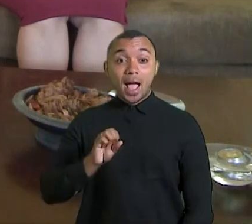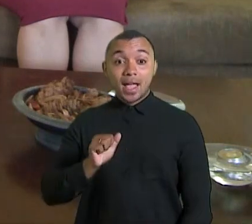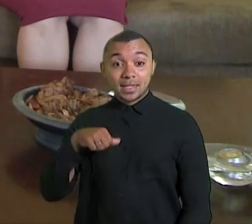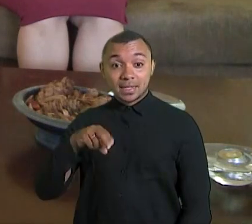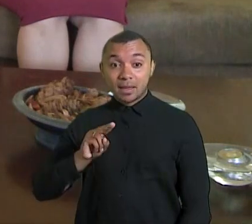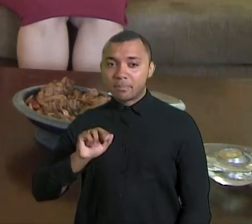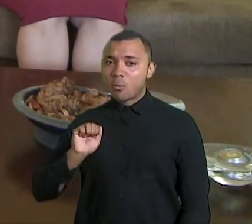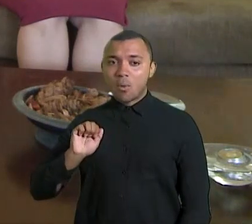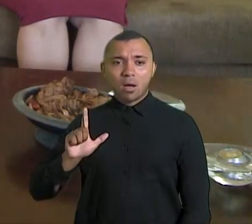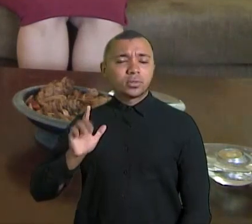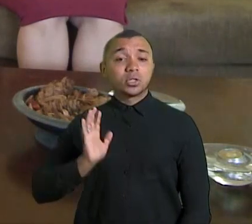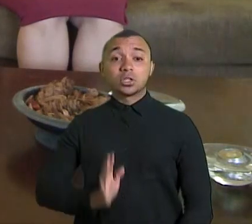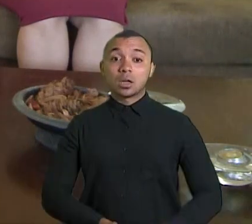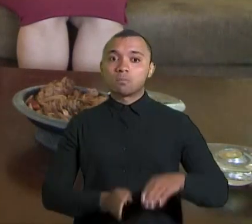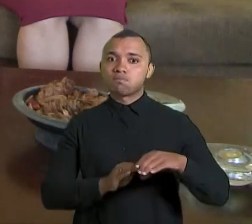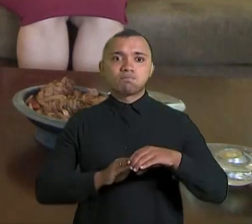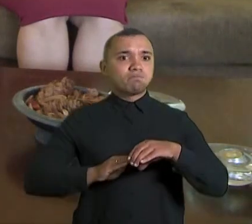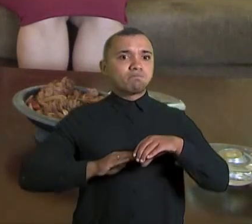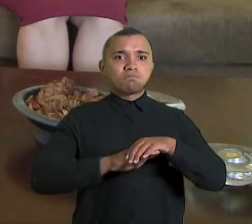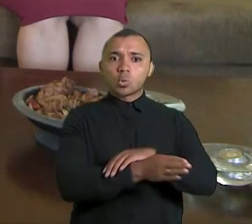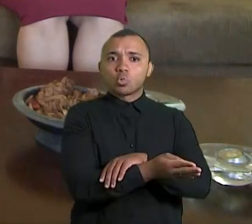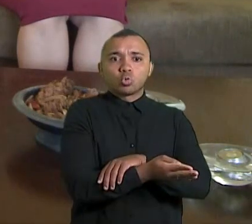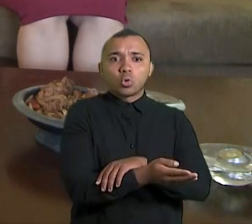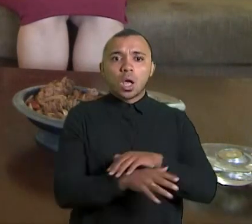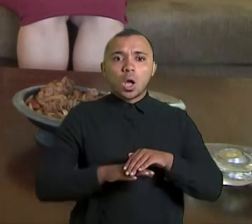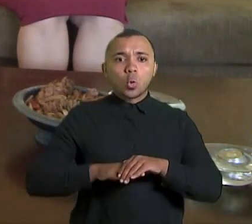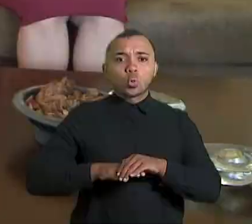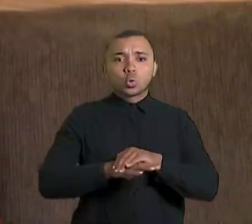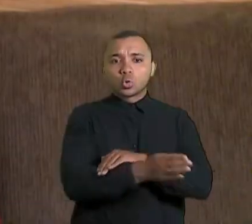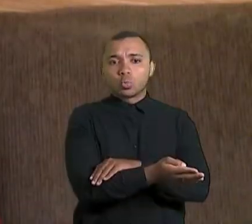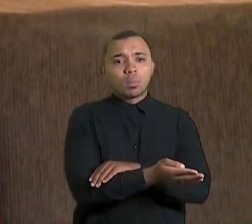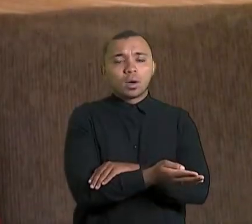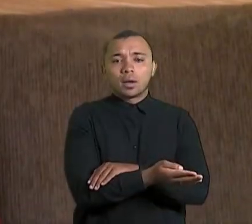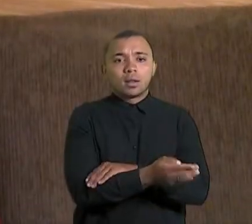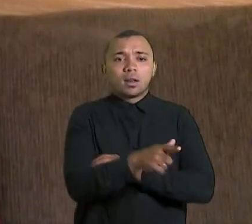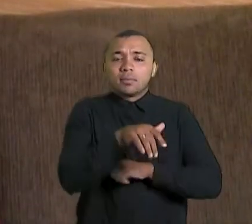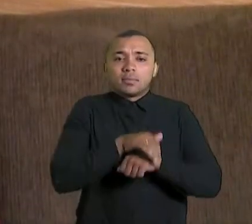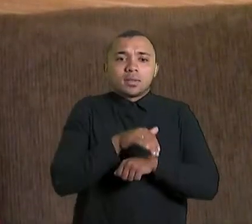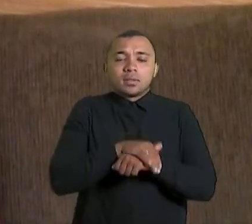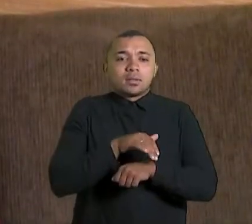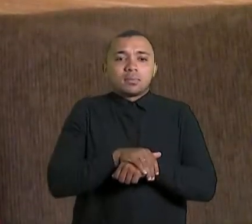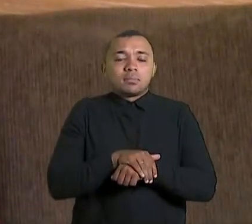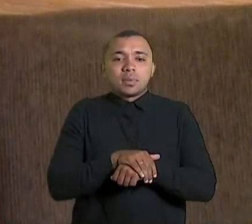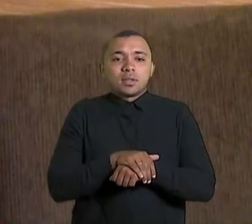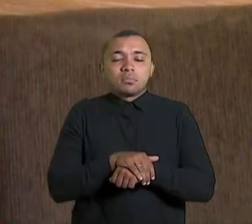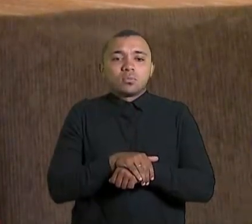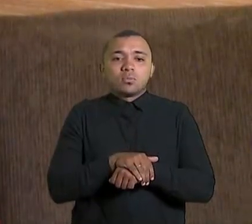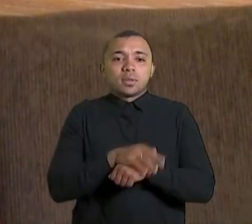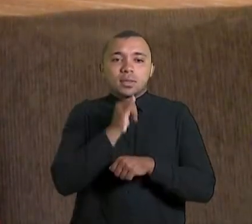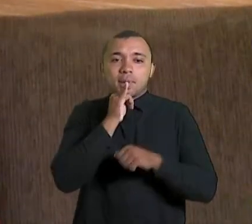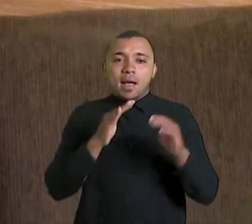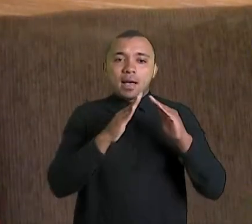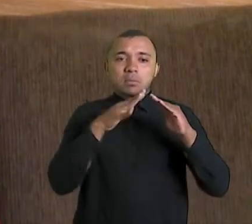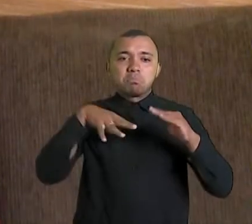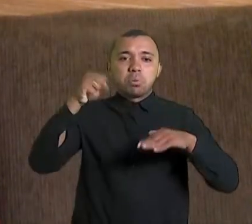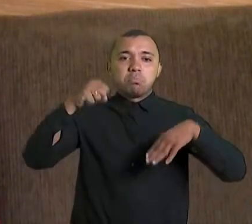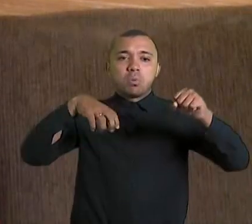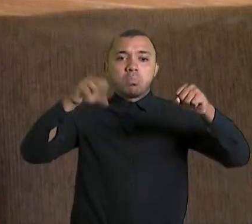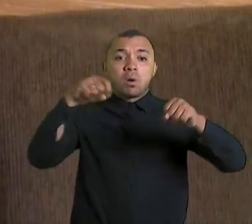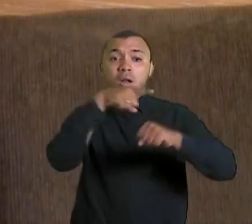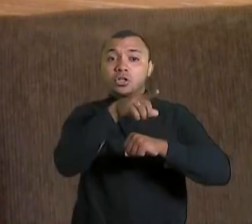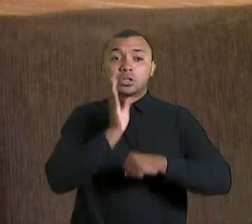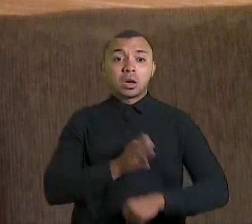que ele anda bem no escuro. Né? Então, eu acho que, e já, assim, também em